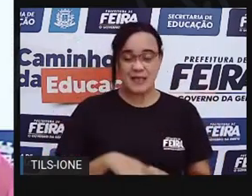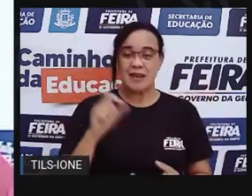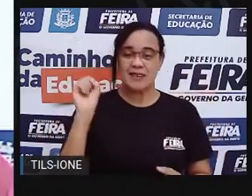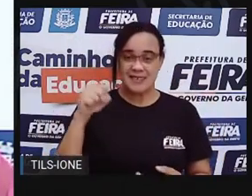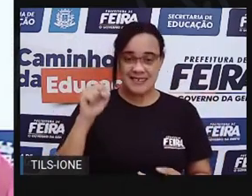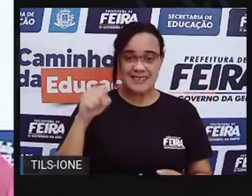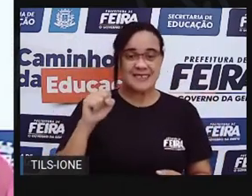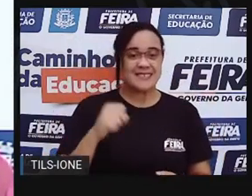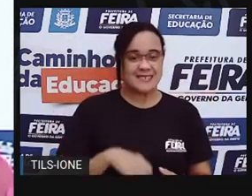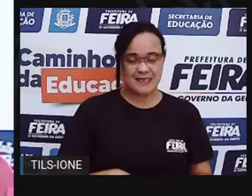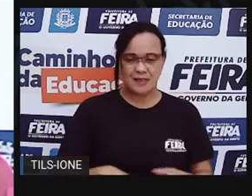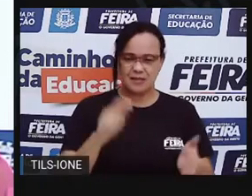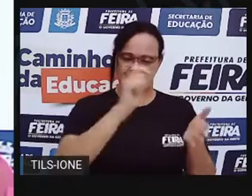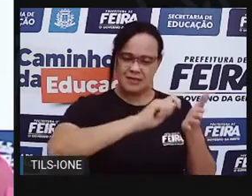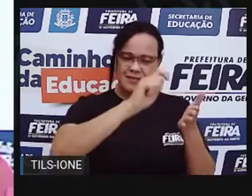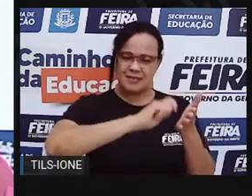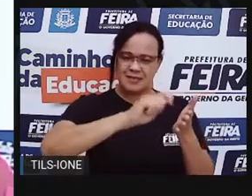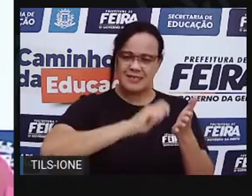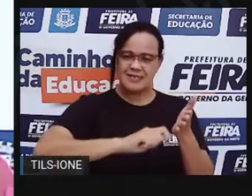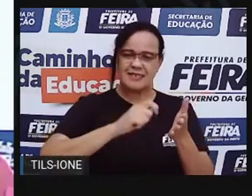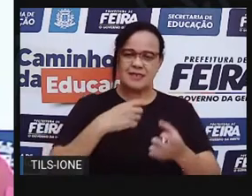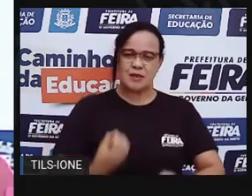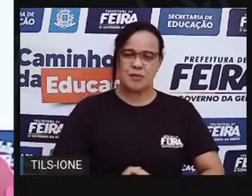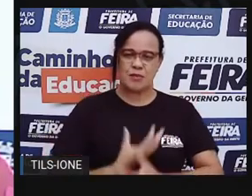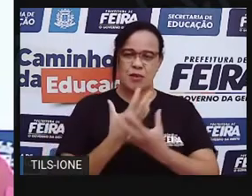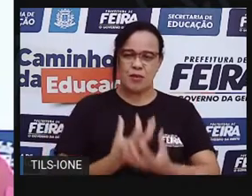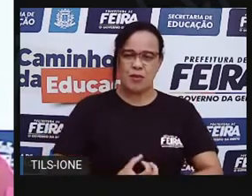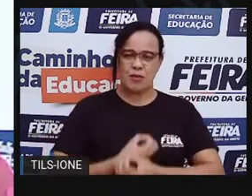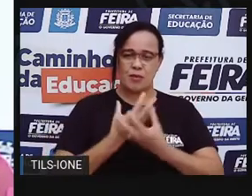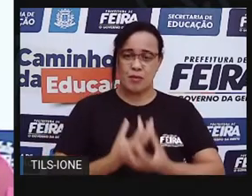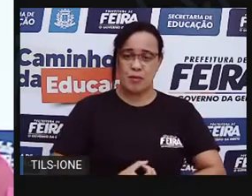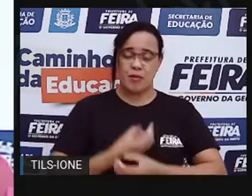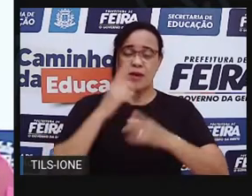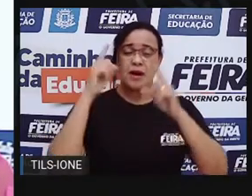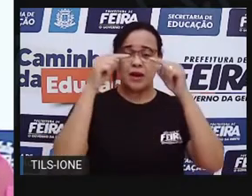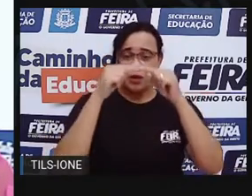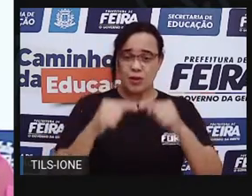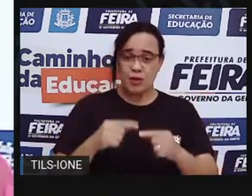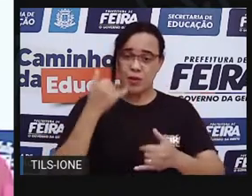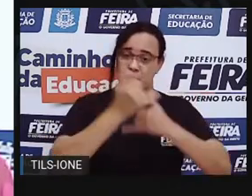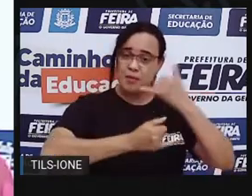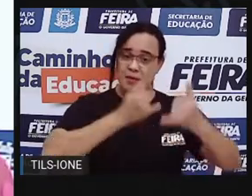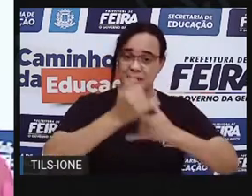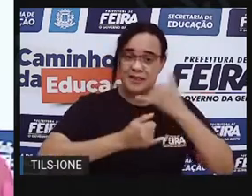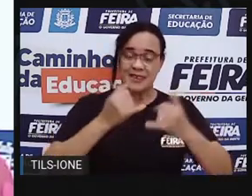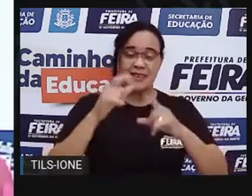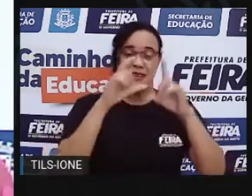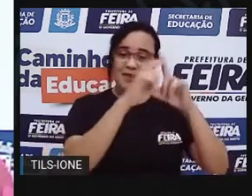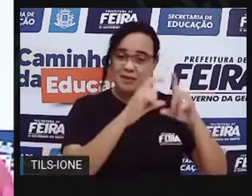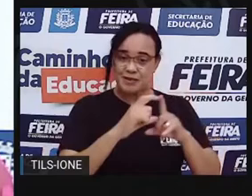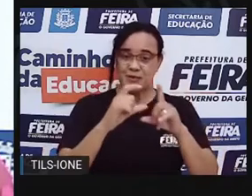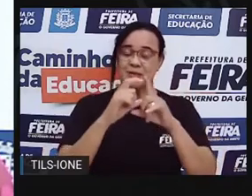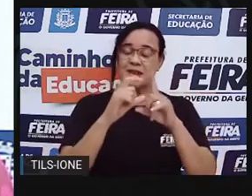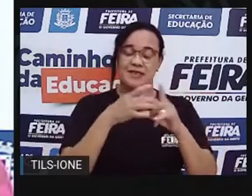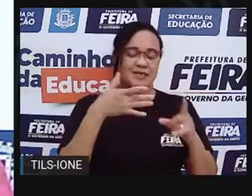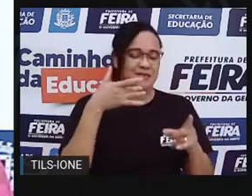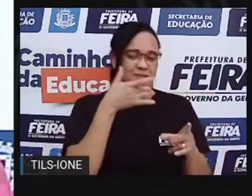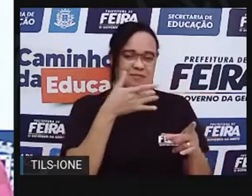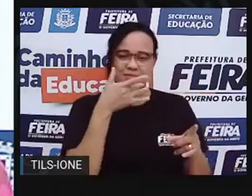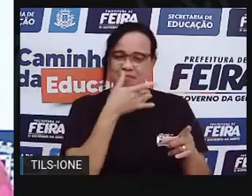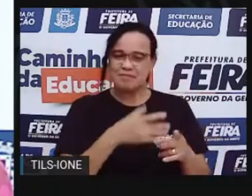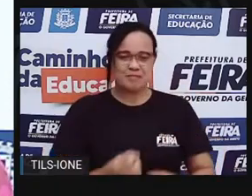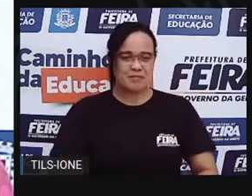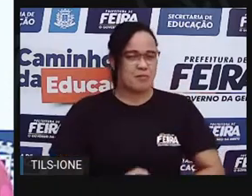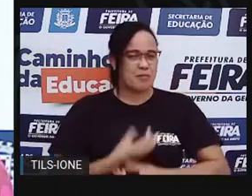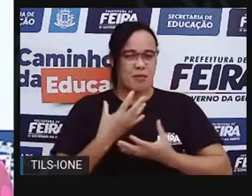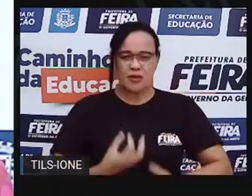a gente escreve uma poesia, a gente brinca com as palavras. Que delícia! É! E eu escolhi uma